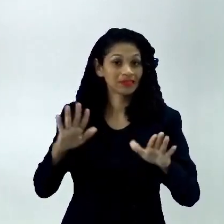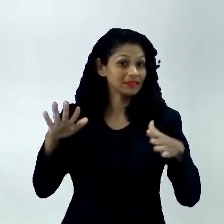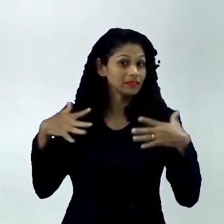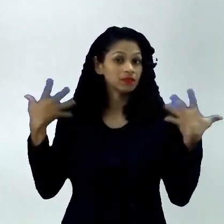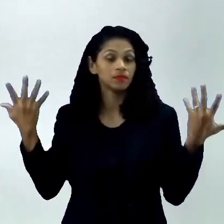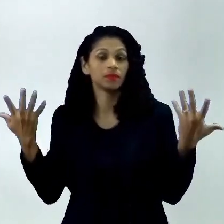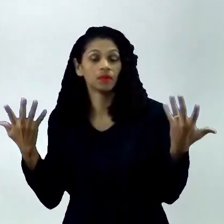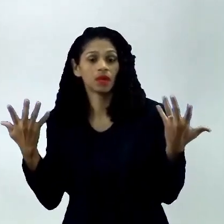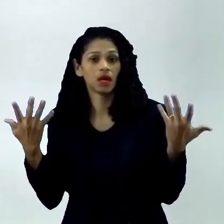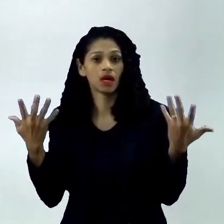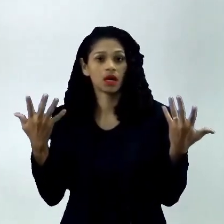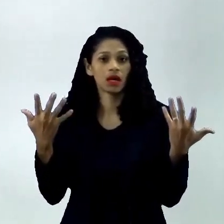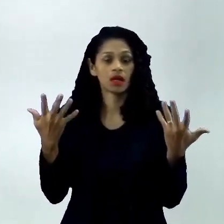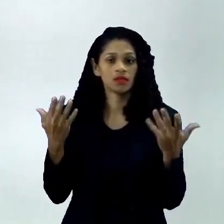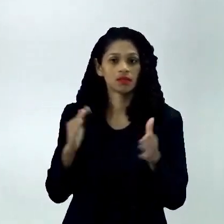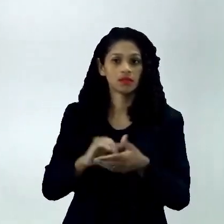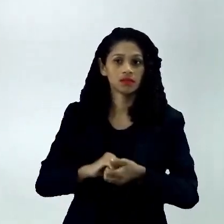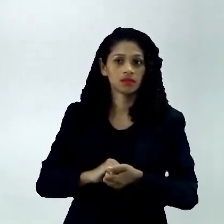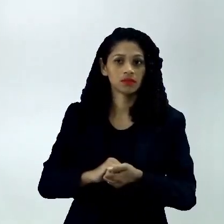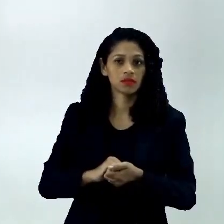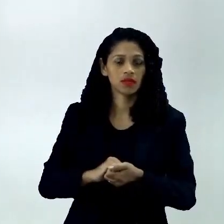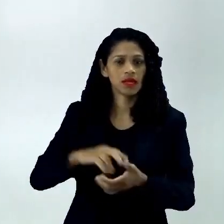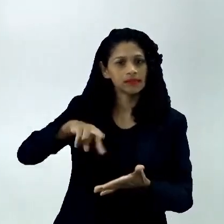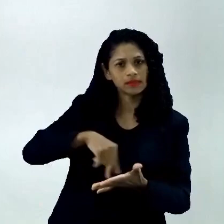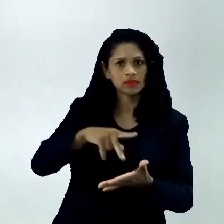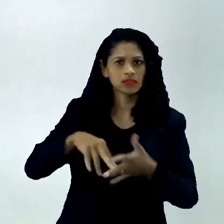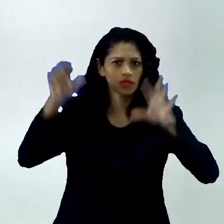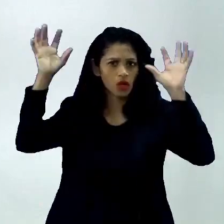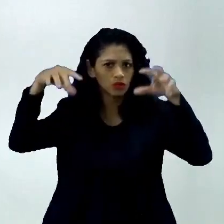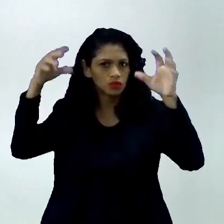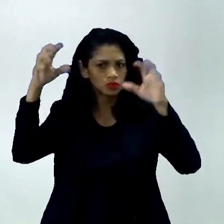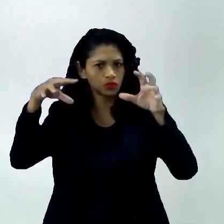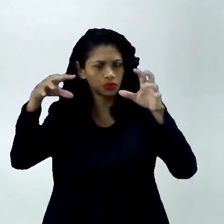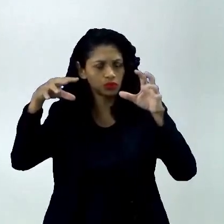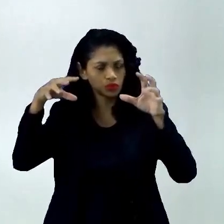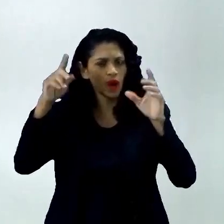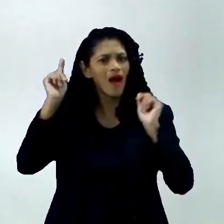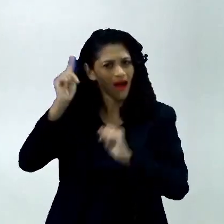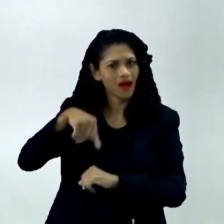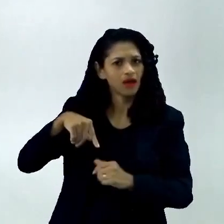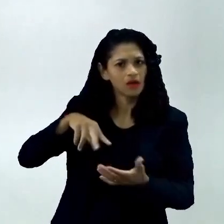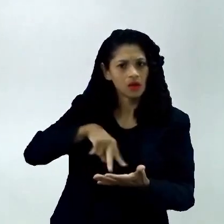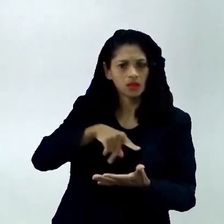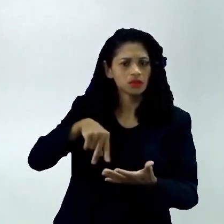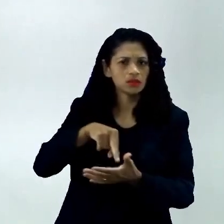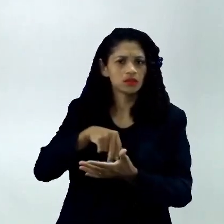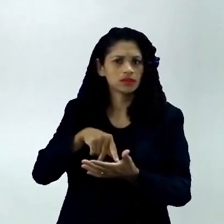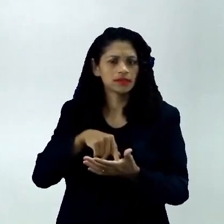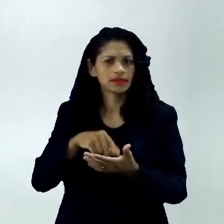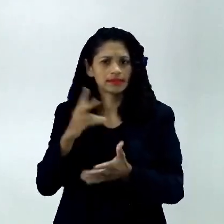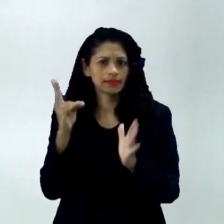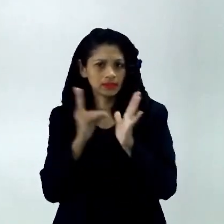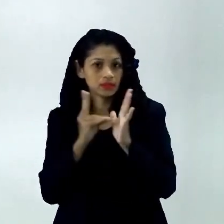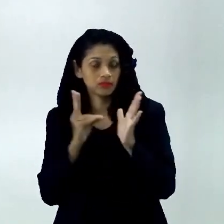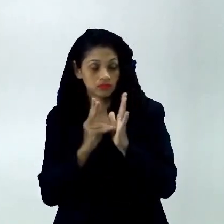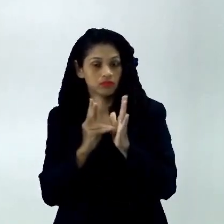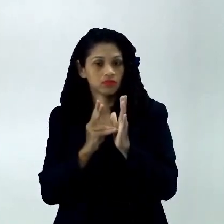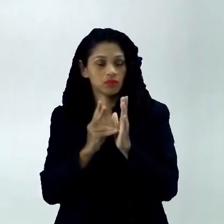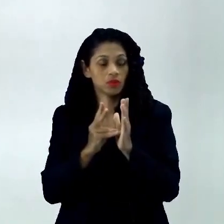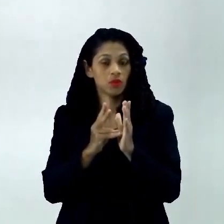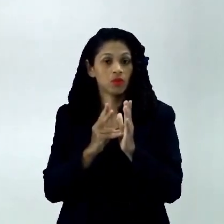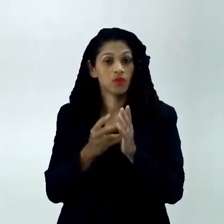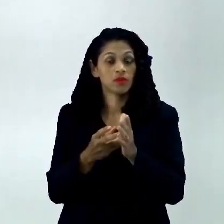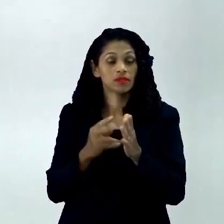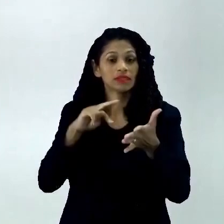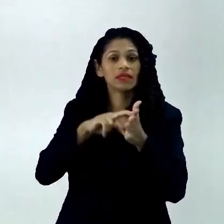comemorar. O pessoal fala muito, a dança da chuva é uma dança indígena. Não é uma dança para fazer chover. Às vezes é uma dança de agradecimento